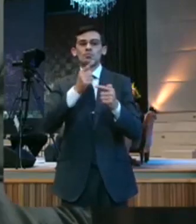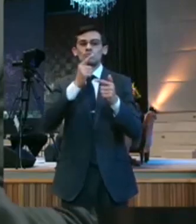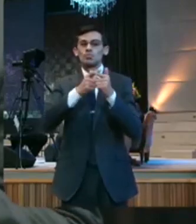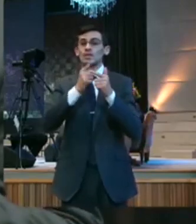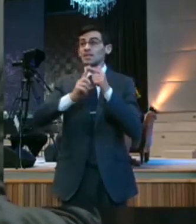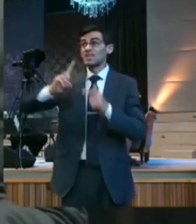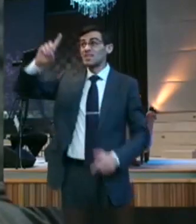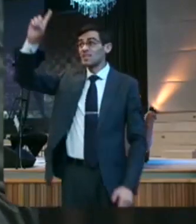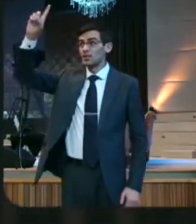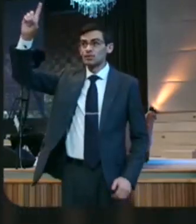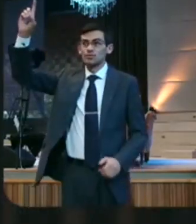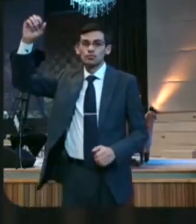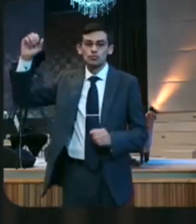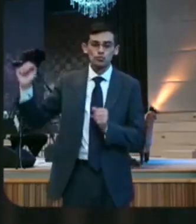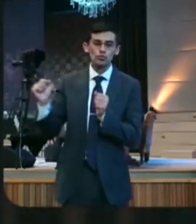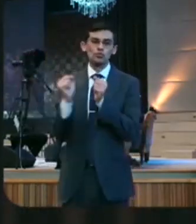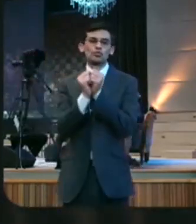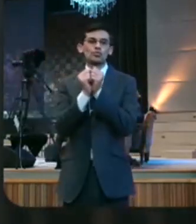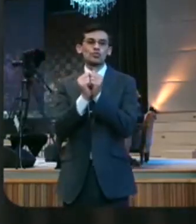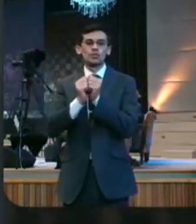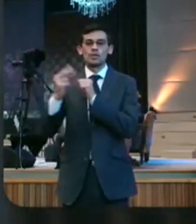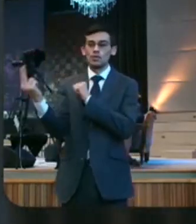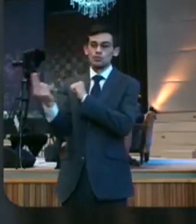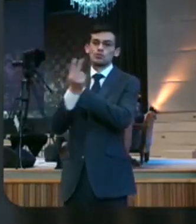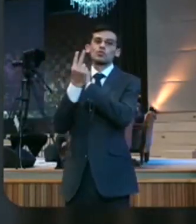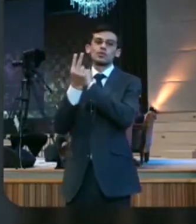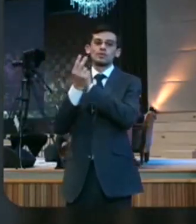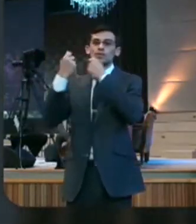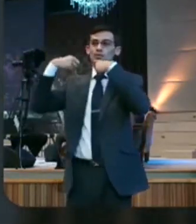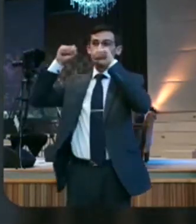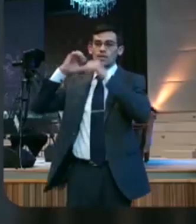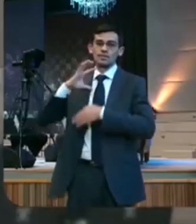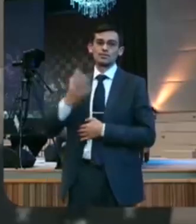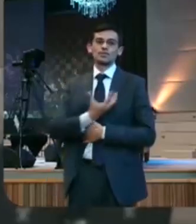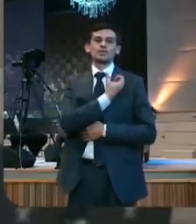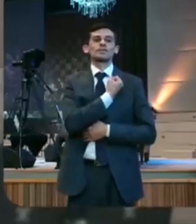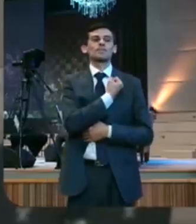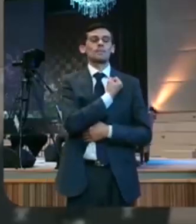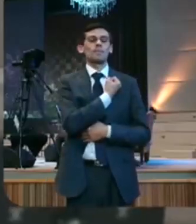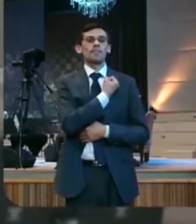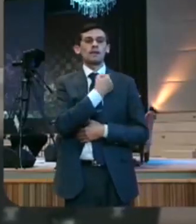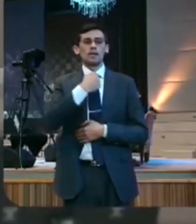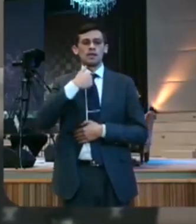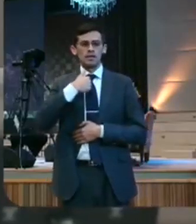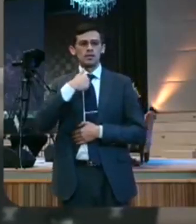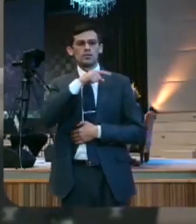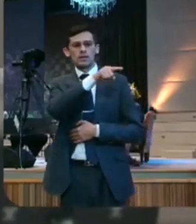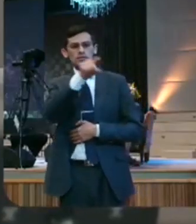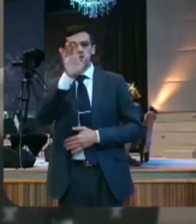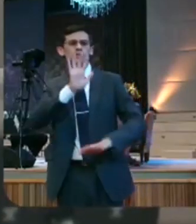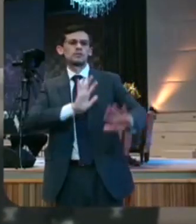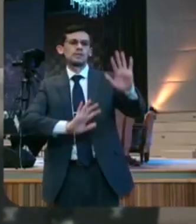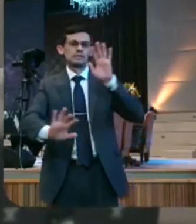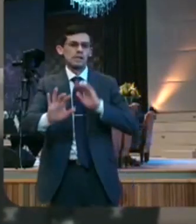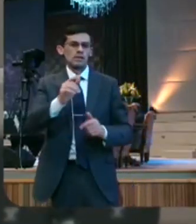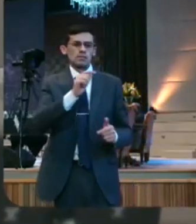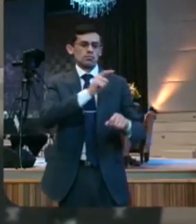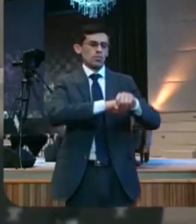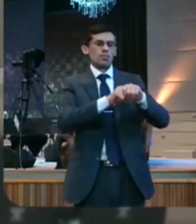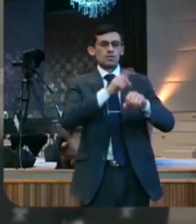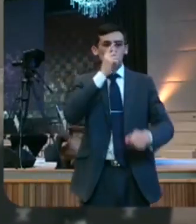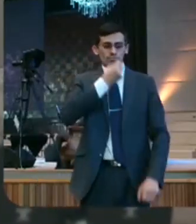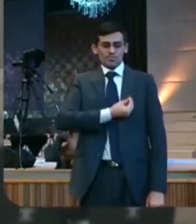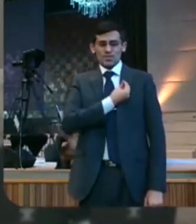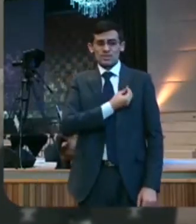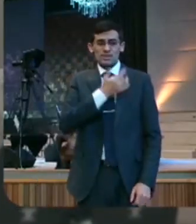batalha. Quantas vezes na minha vida e na sua vida eu não sabia, você não sabe o que fazer, e a